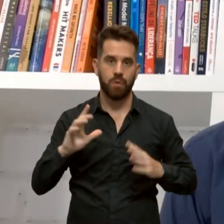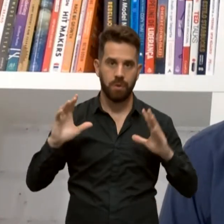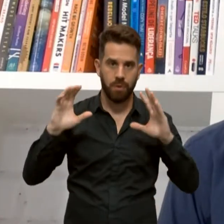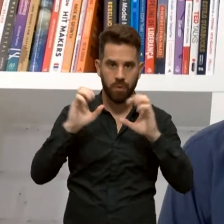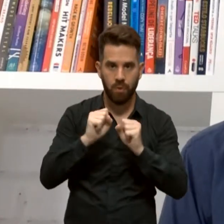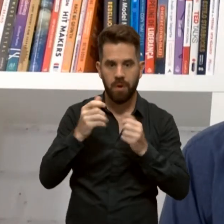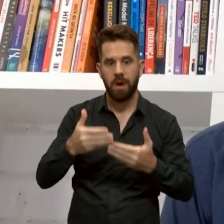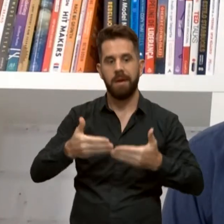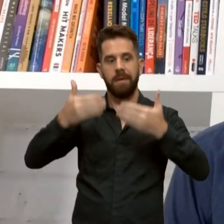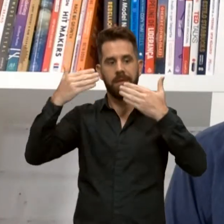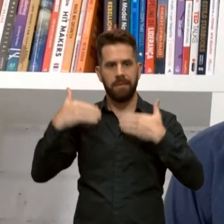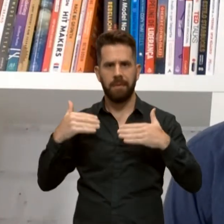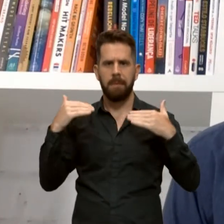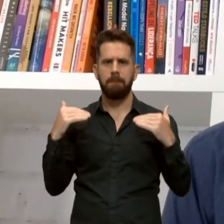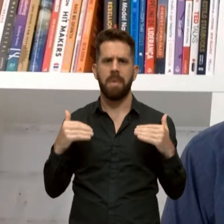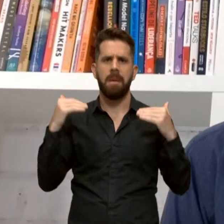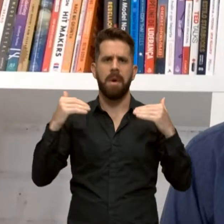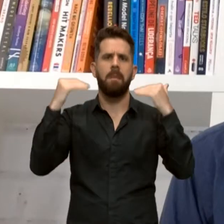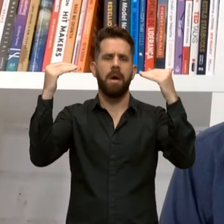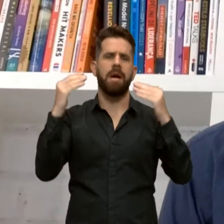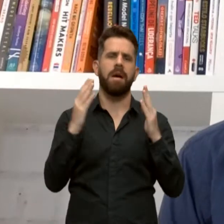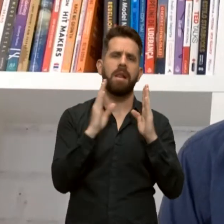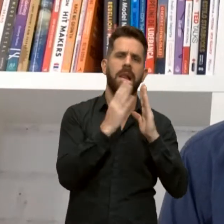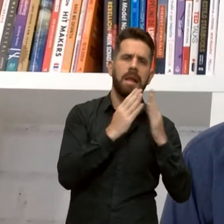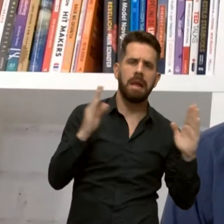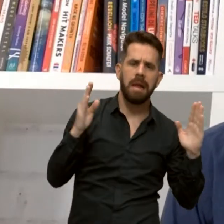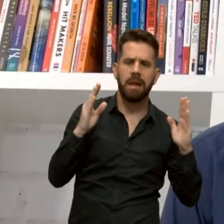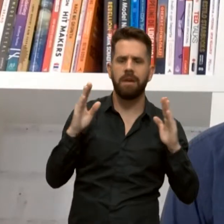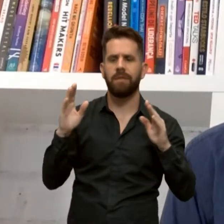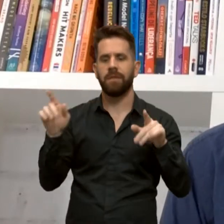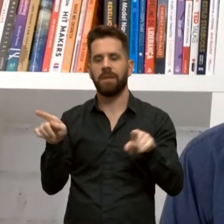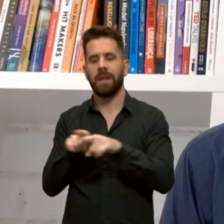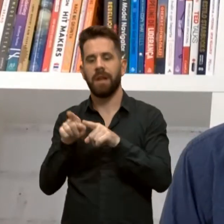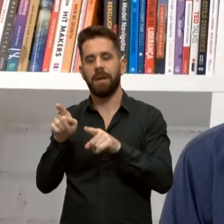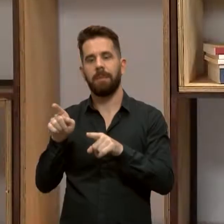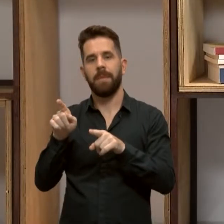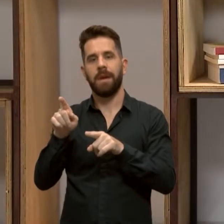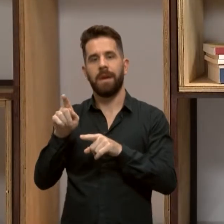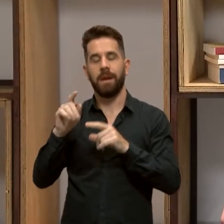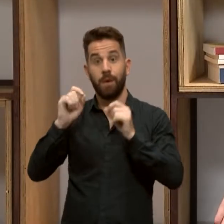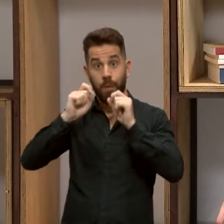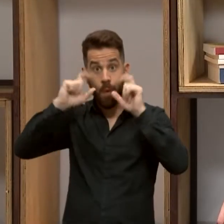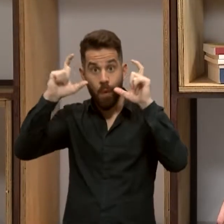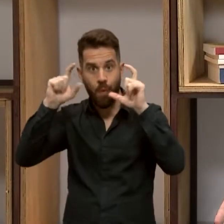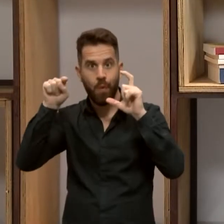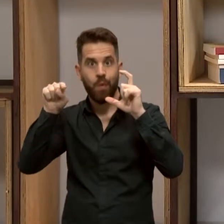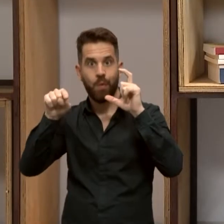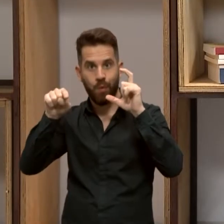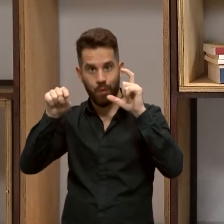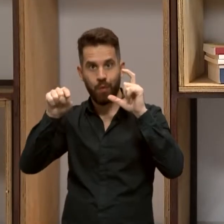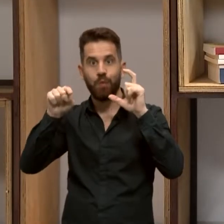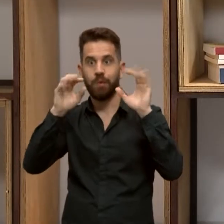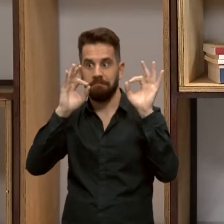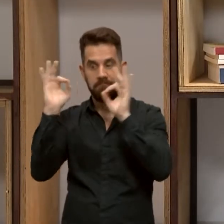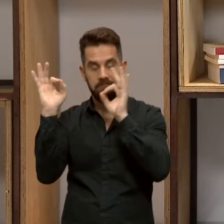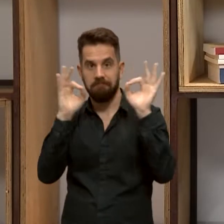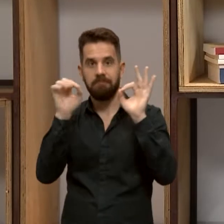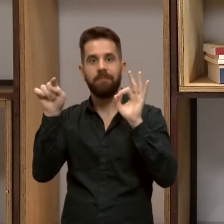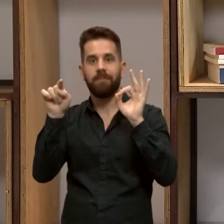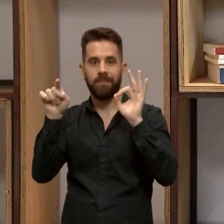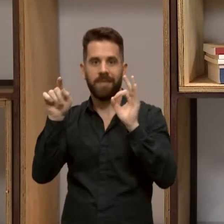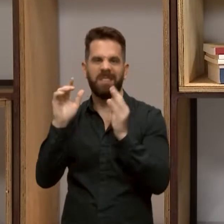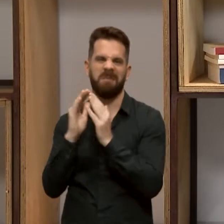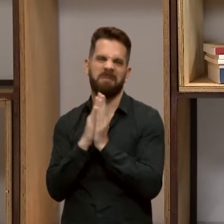meu fundo tem uma prateleira com alguns livros e uma coruja de pelúcia. Perfeito. Quero te convidar para seguir a TV UFG nas